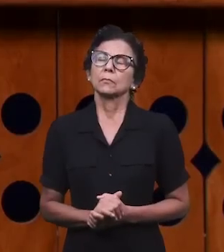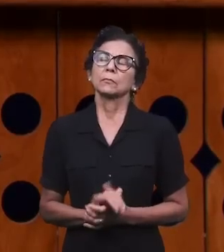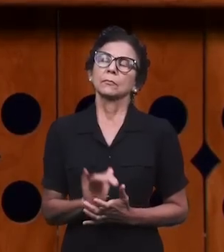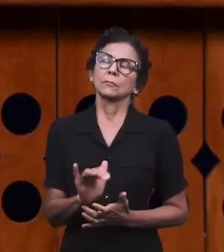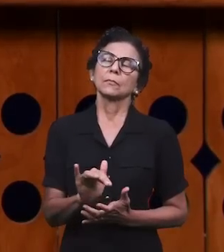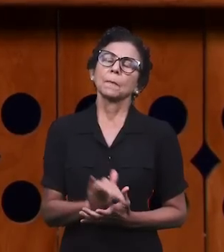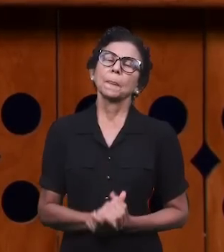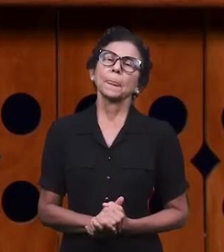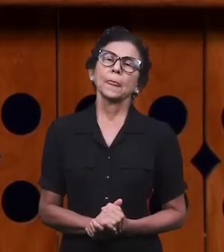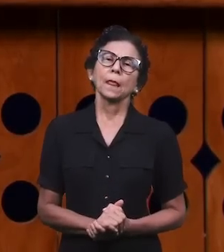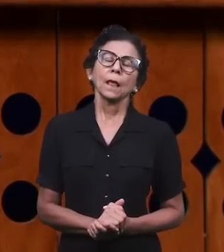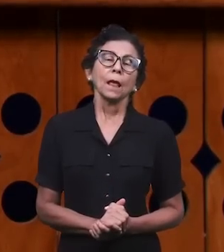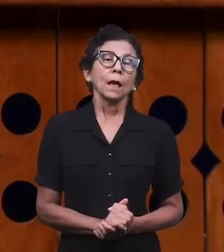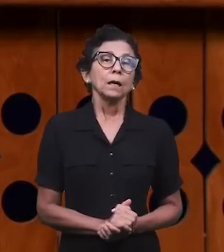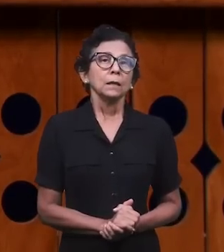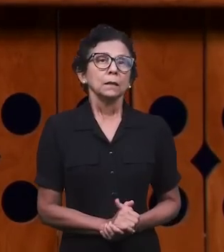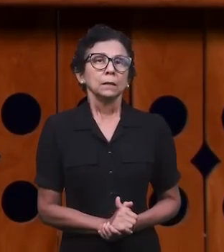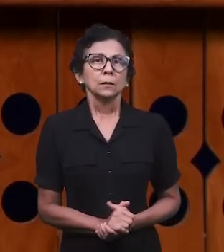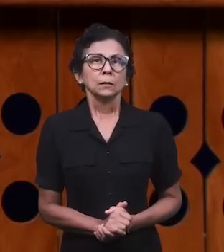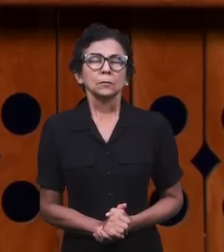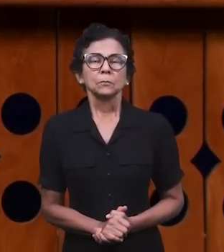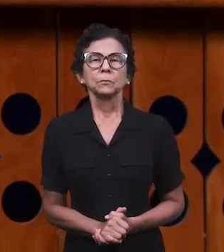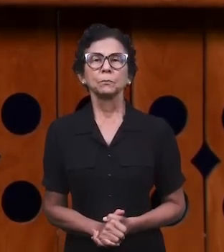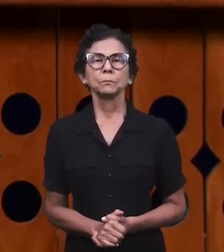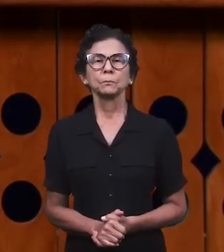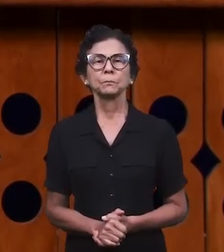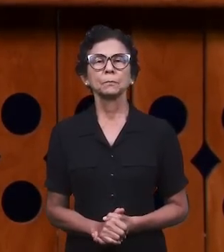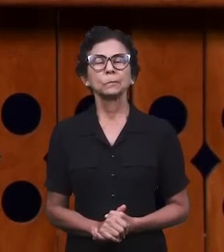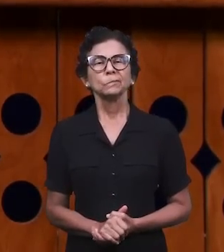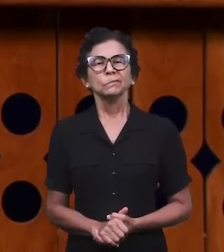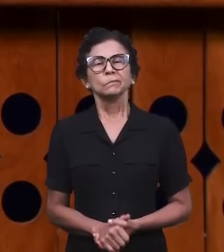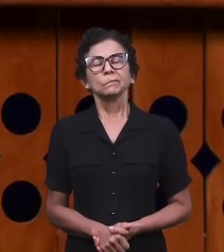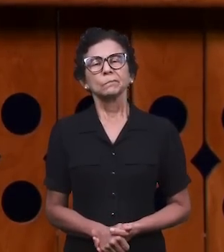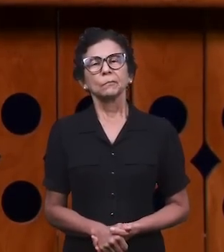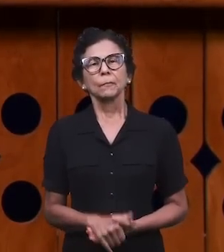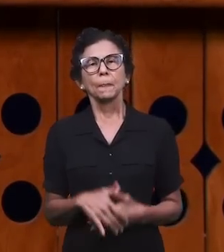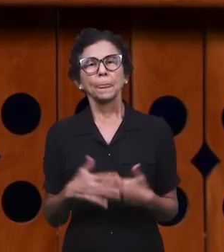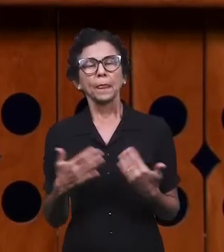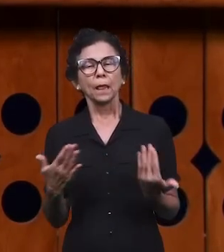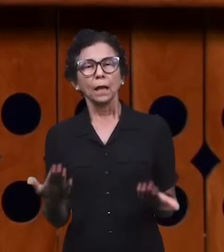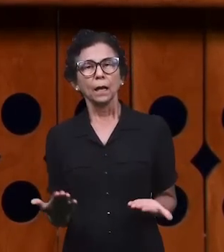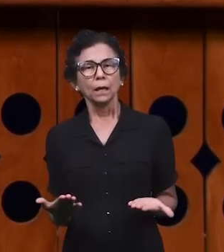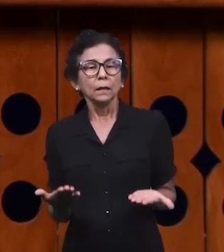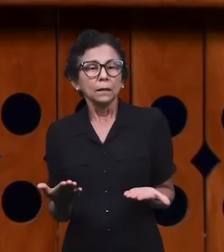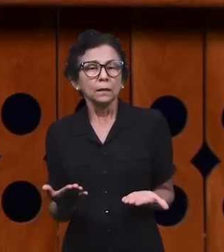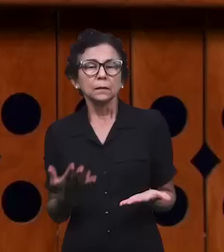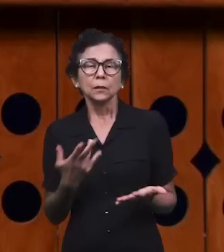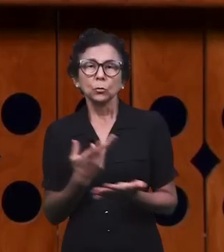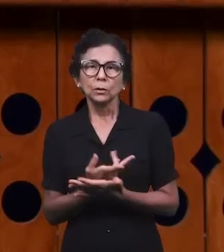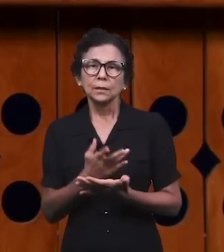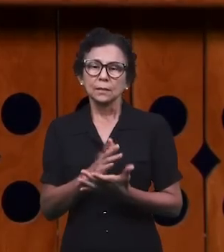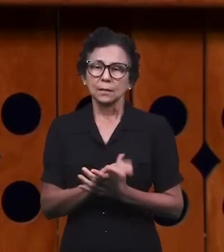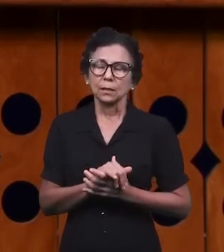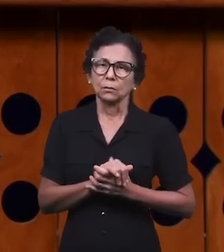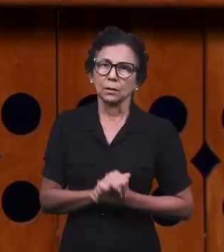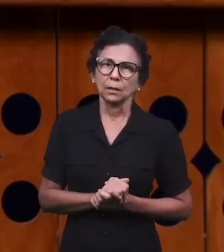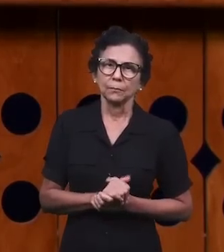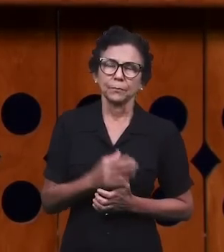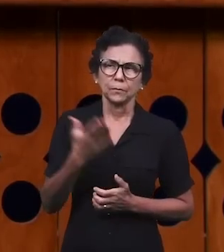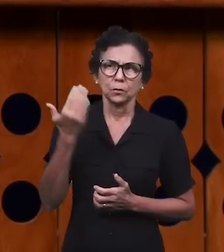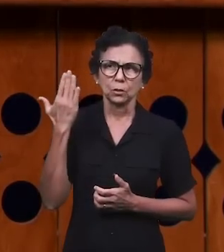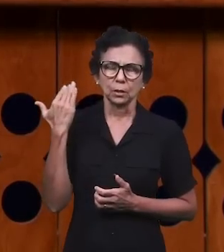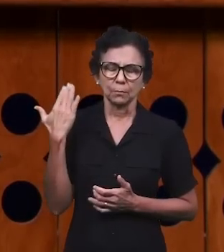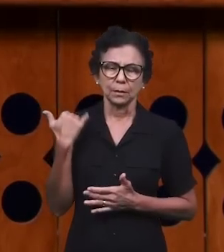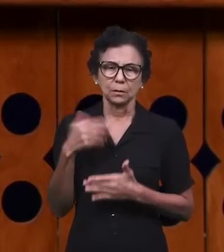existia assim a possibilidade de você estar num lugar mais perto do noivo, da noiva. Então era costume